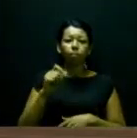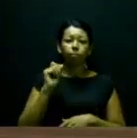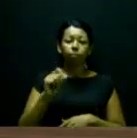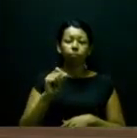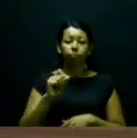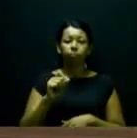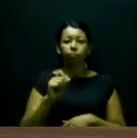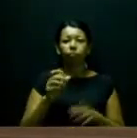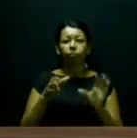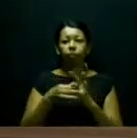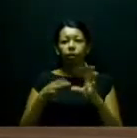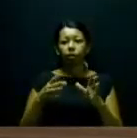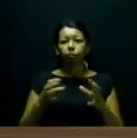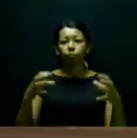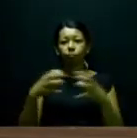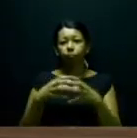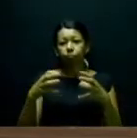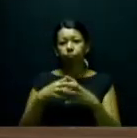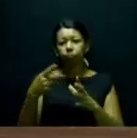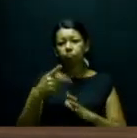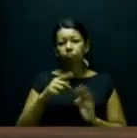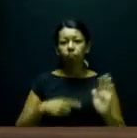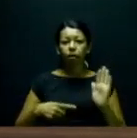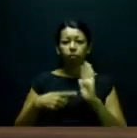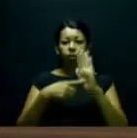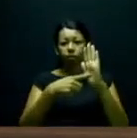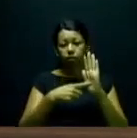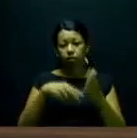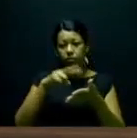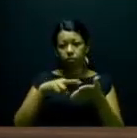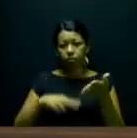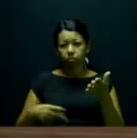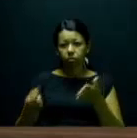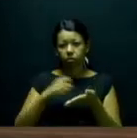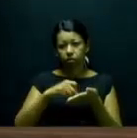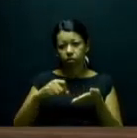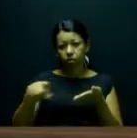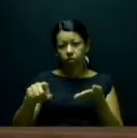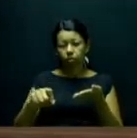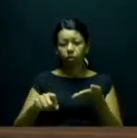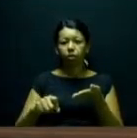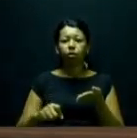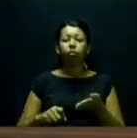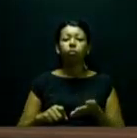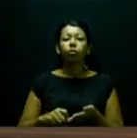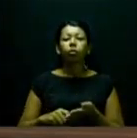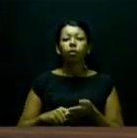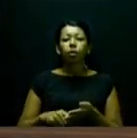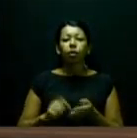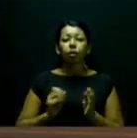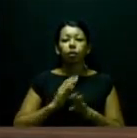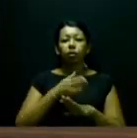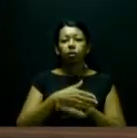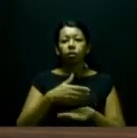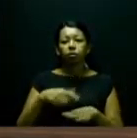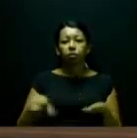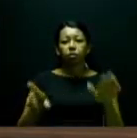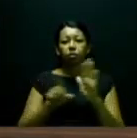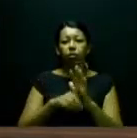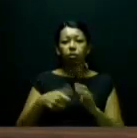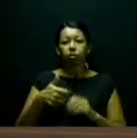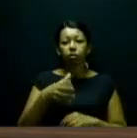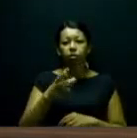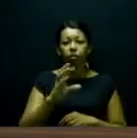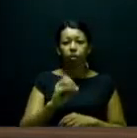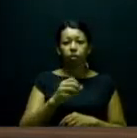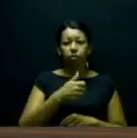quais deliberou a comissão pela apresentação e leitura desse relatório em plenário e nos termos da Lei 10.001